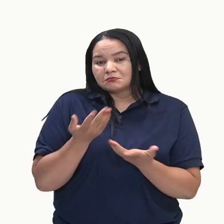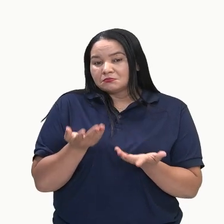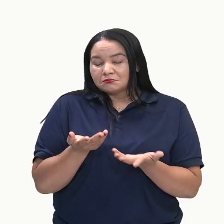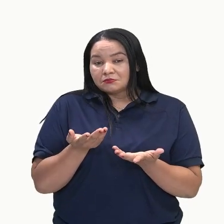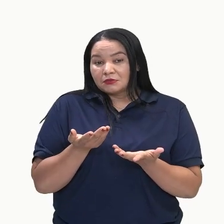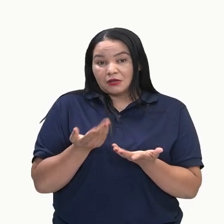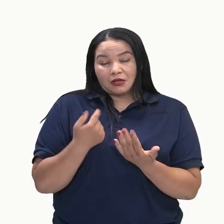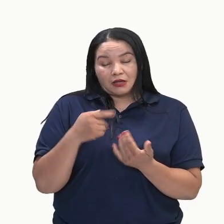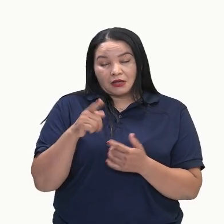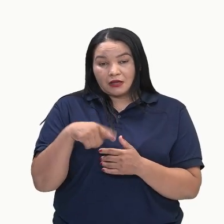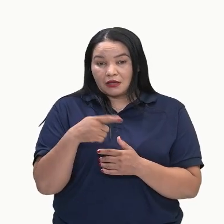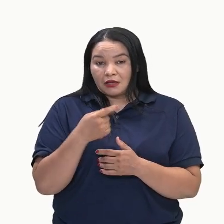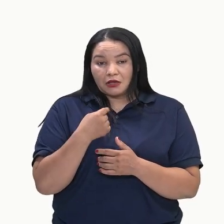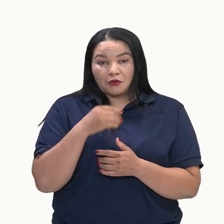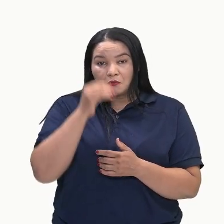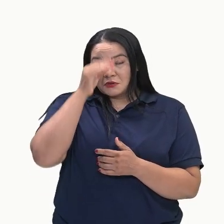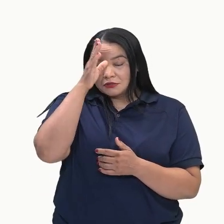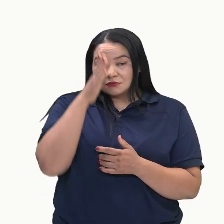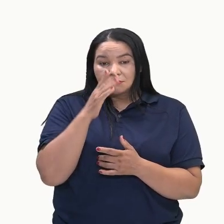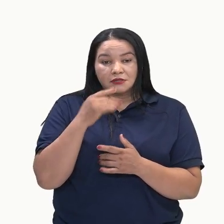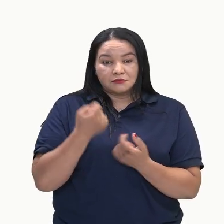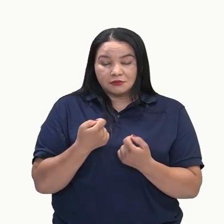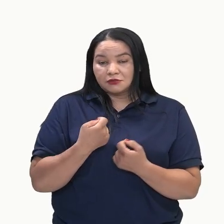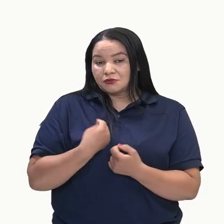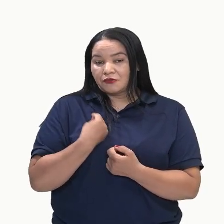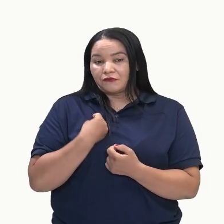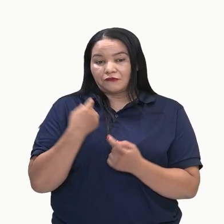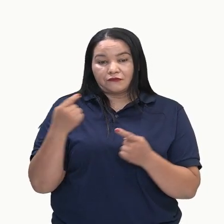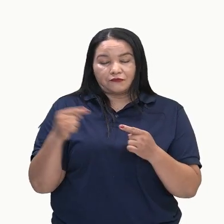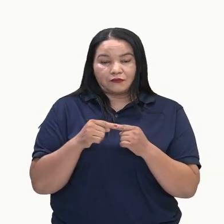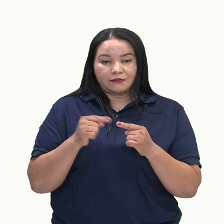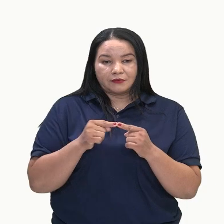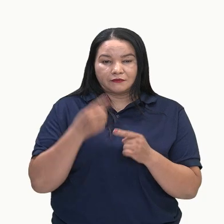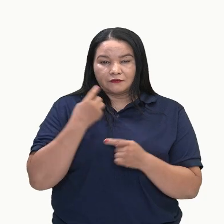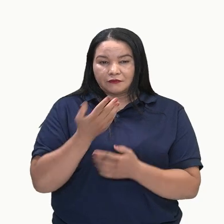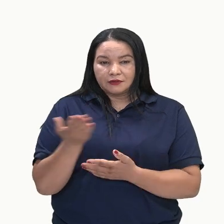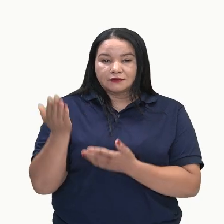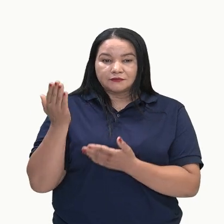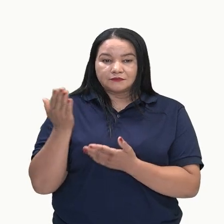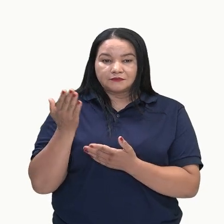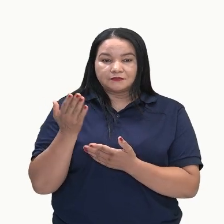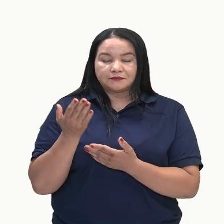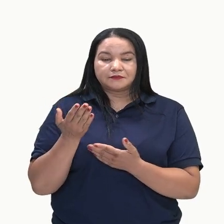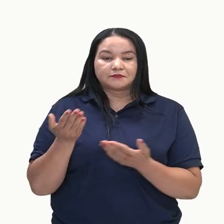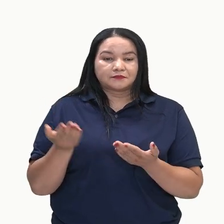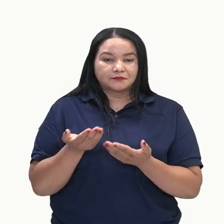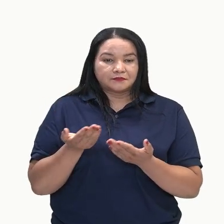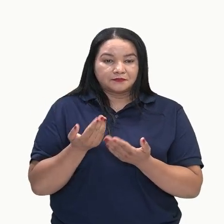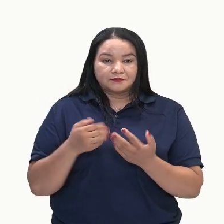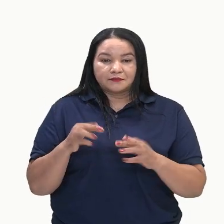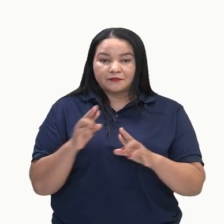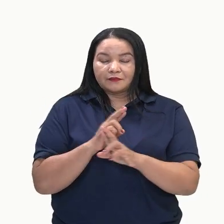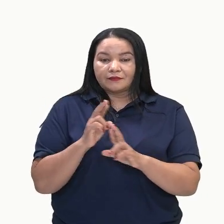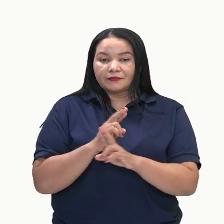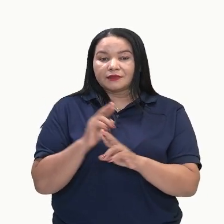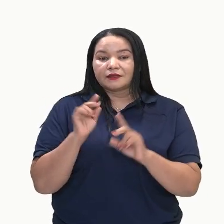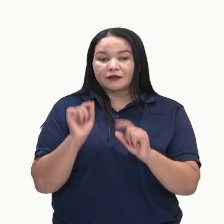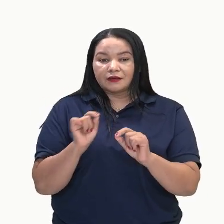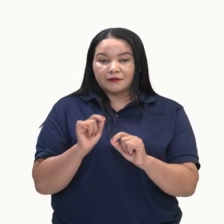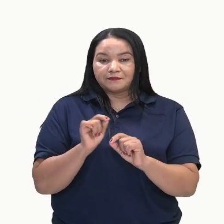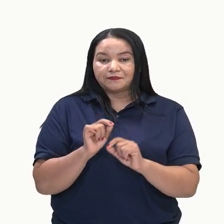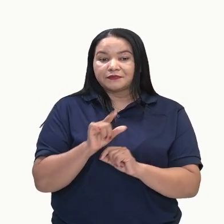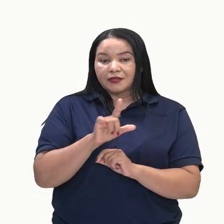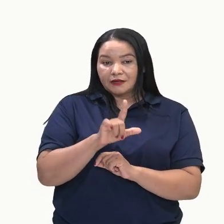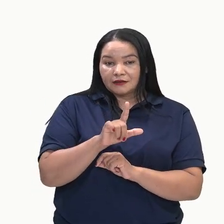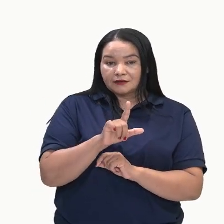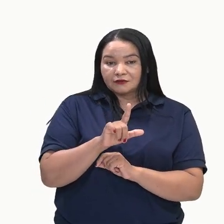para levar aí para a vida. Então, de olho na tela, observe aí. A relação de agora é entre litro e